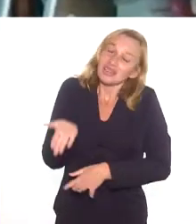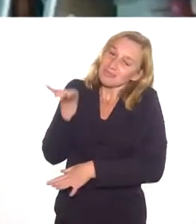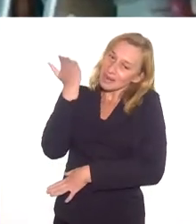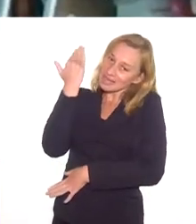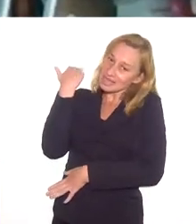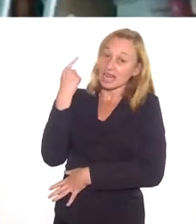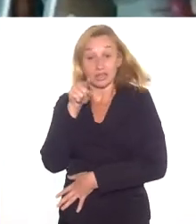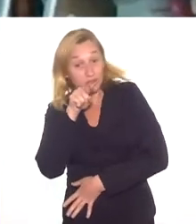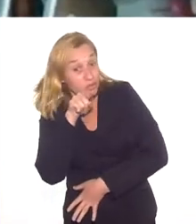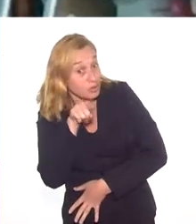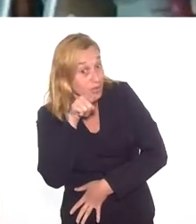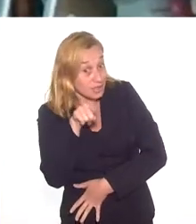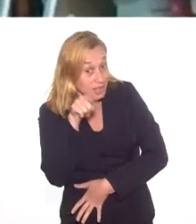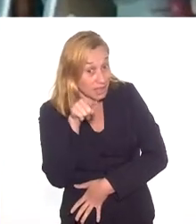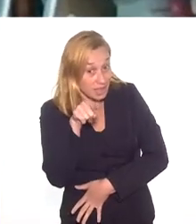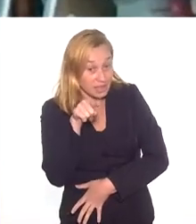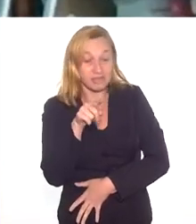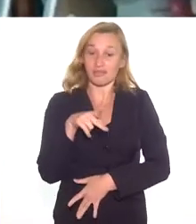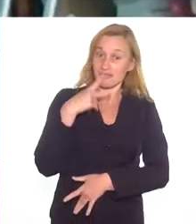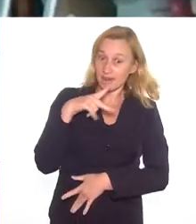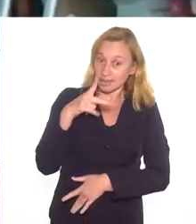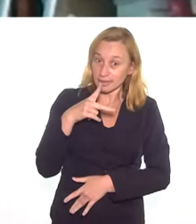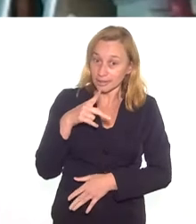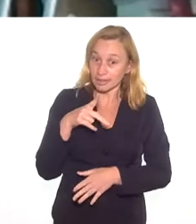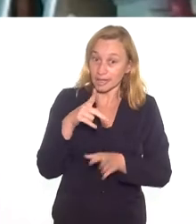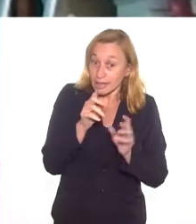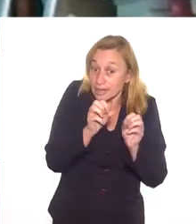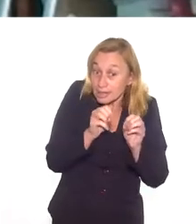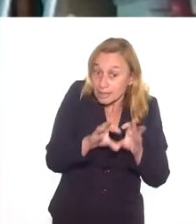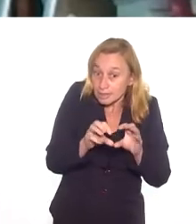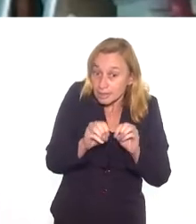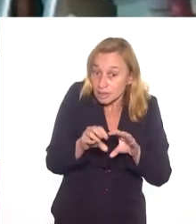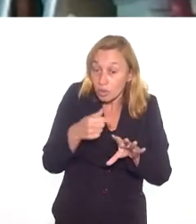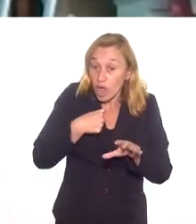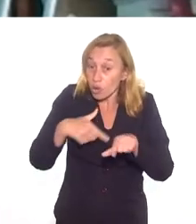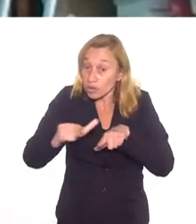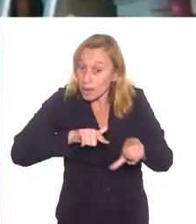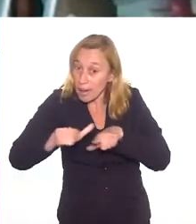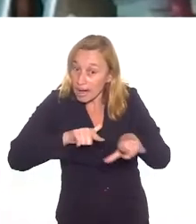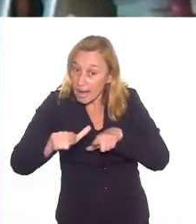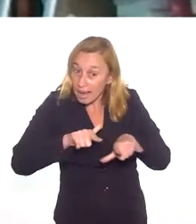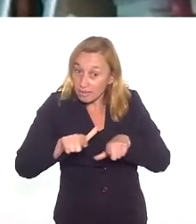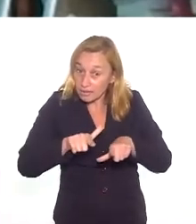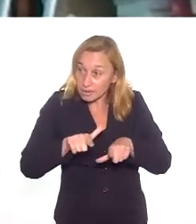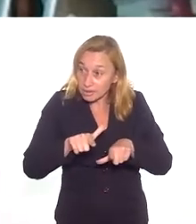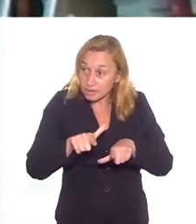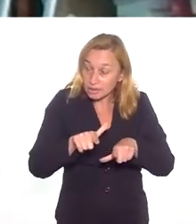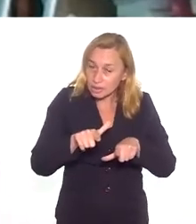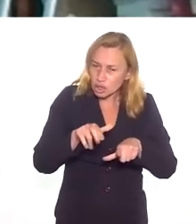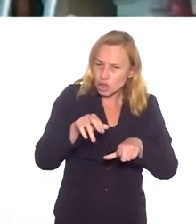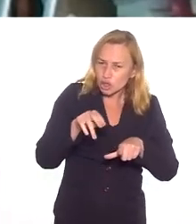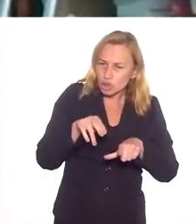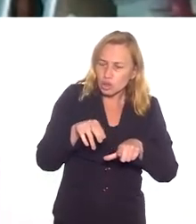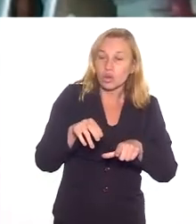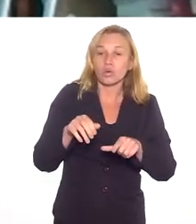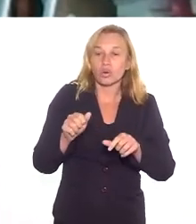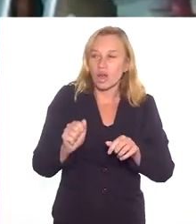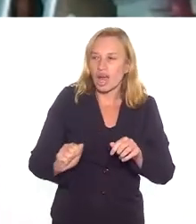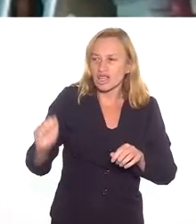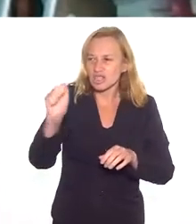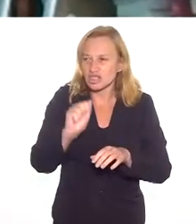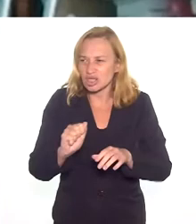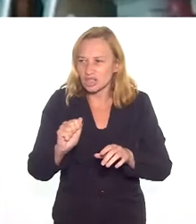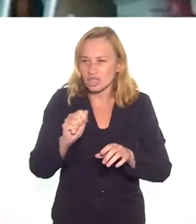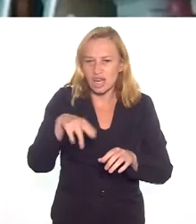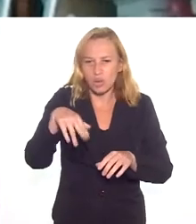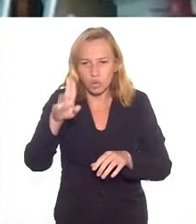Na época que você estava mencionando, eu trabalhava no PNUD, uma agência